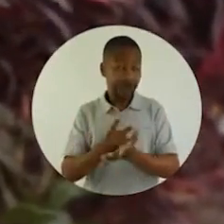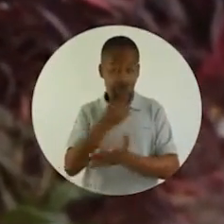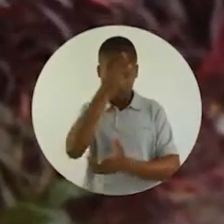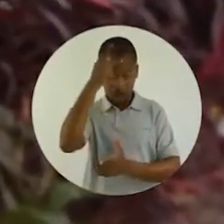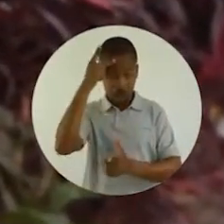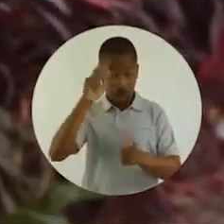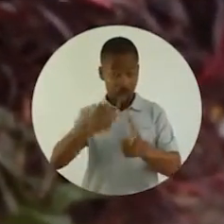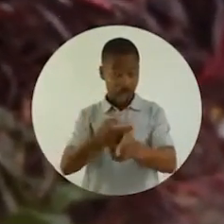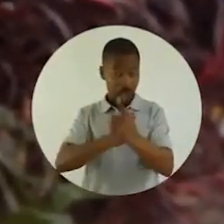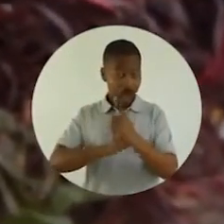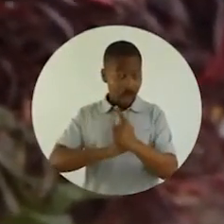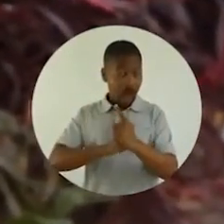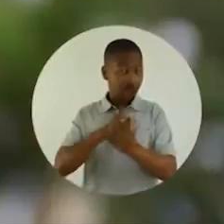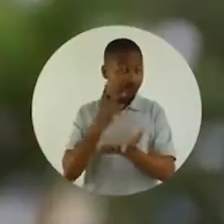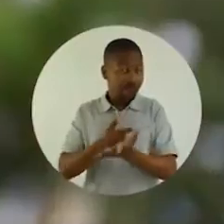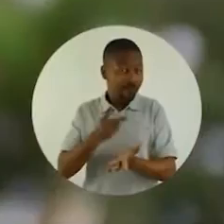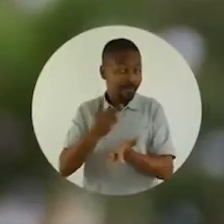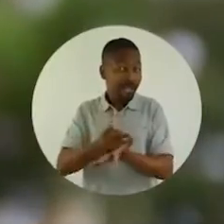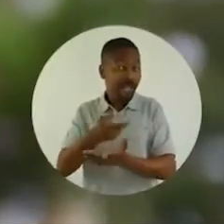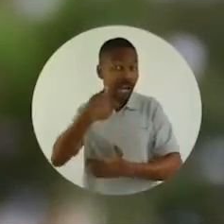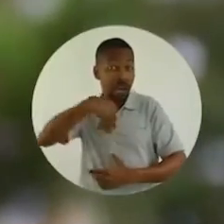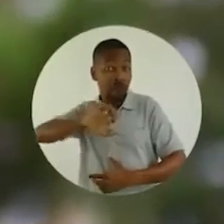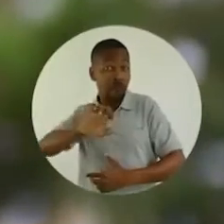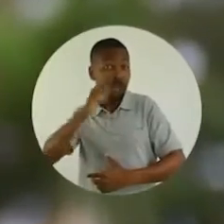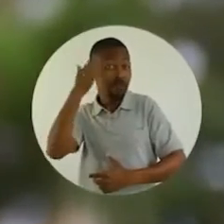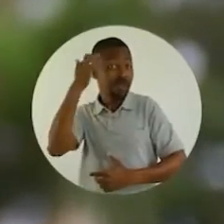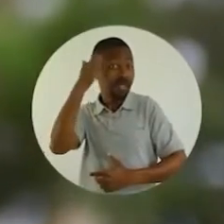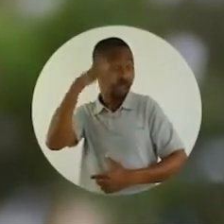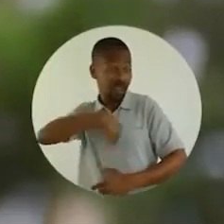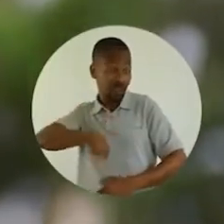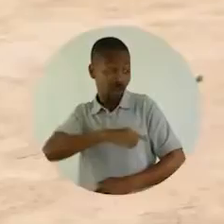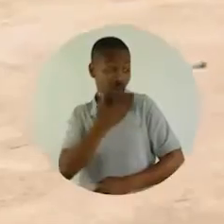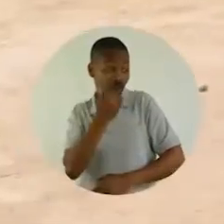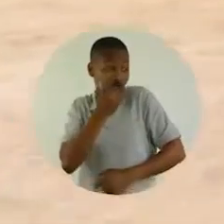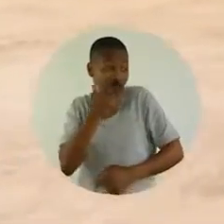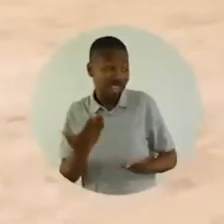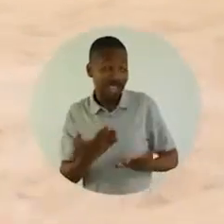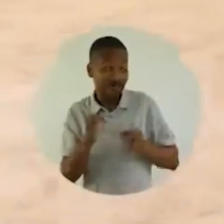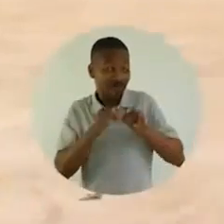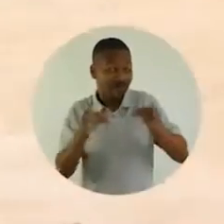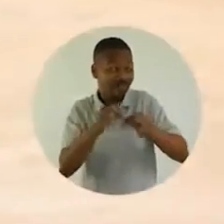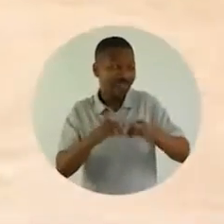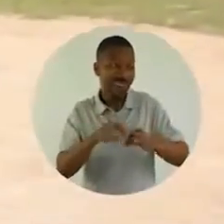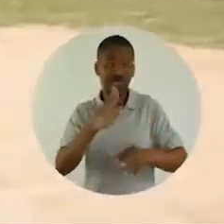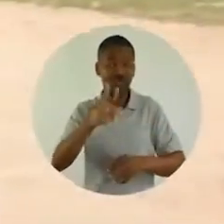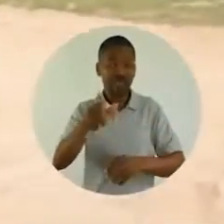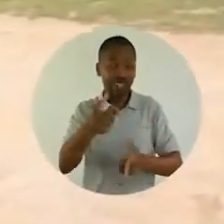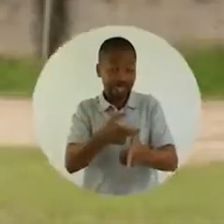direto. E a mãe dele pensava que a gente comia o salgado.